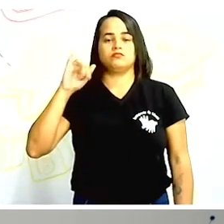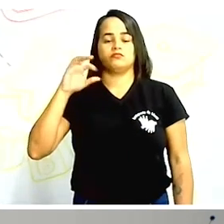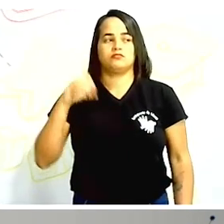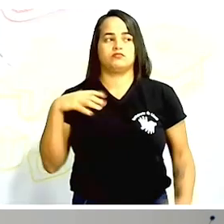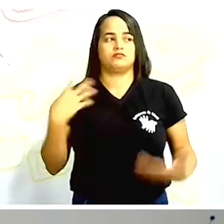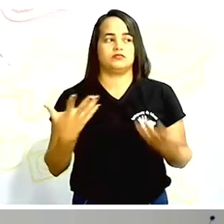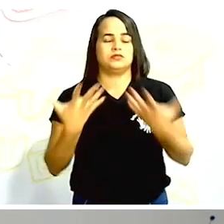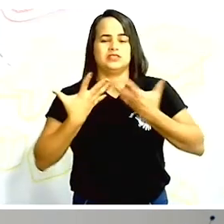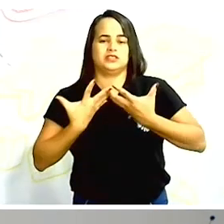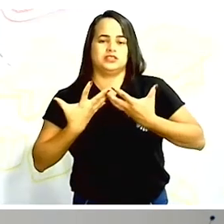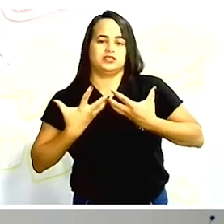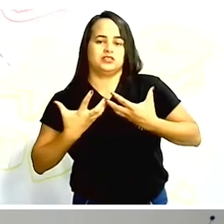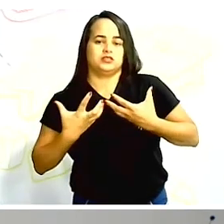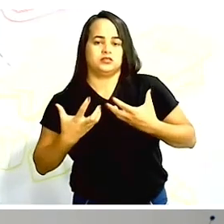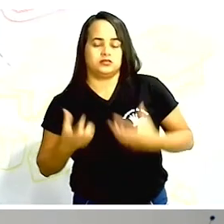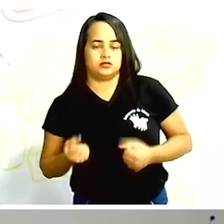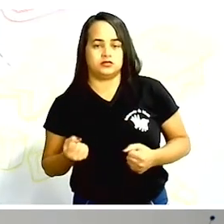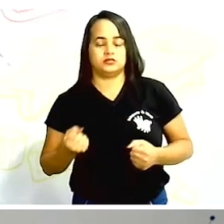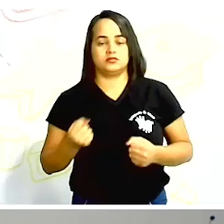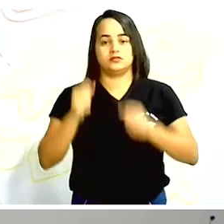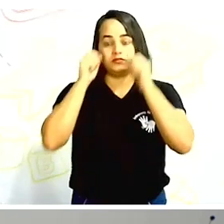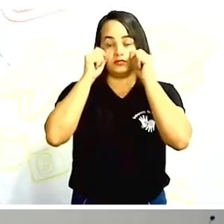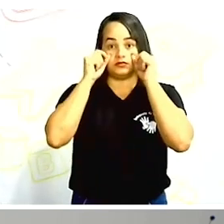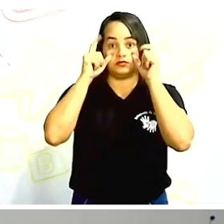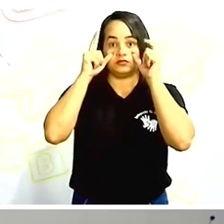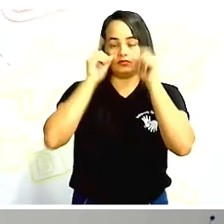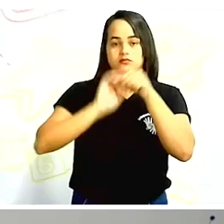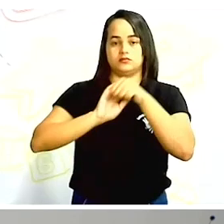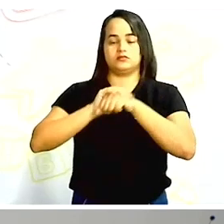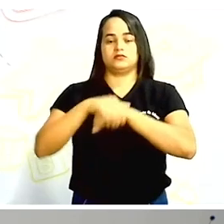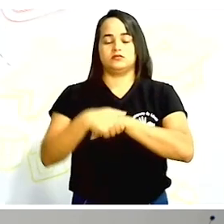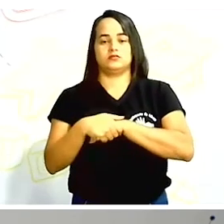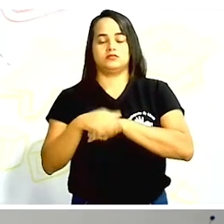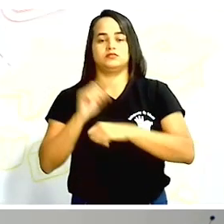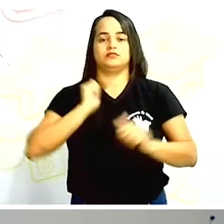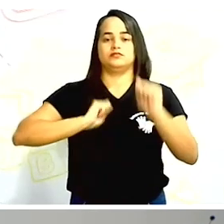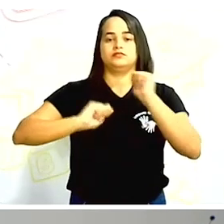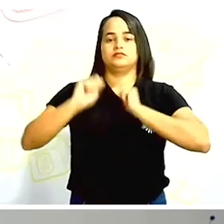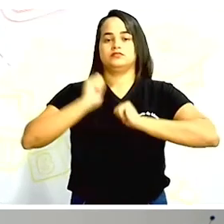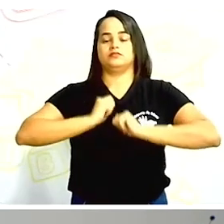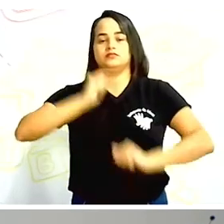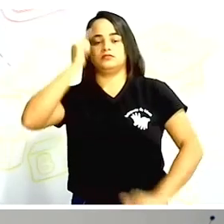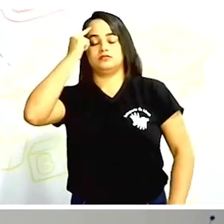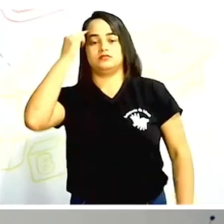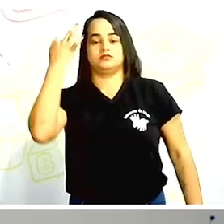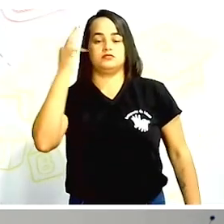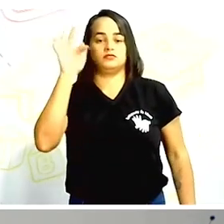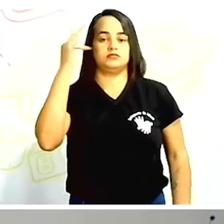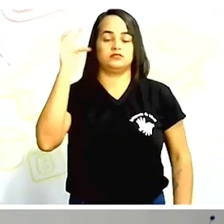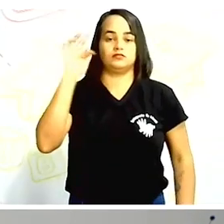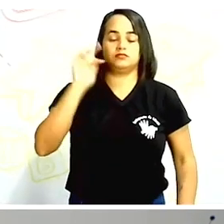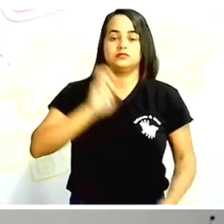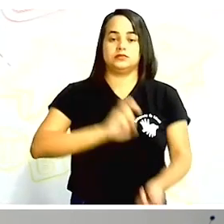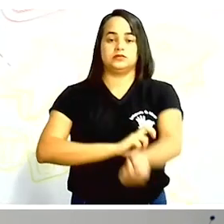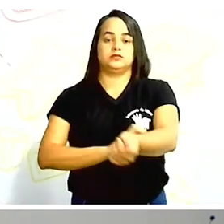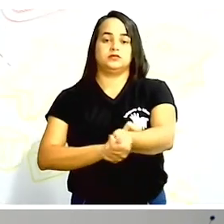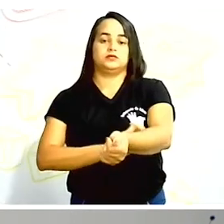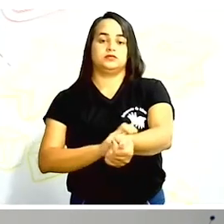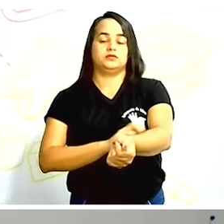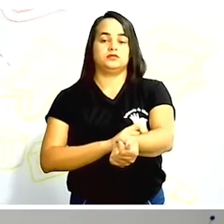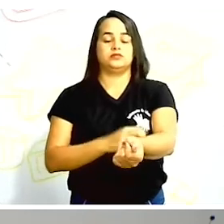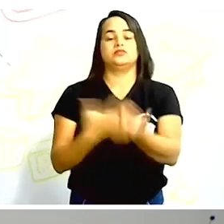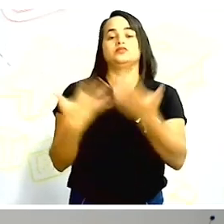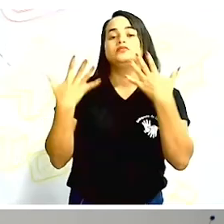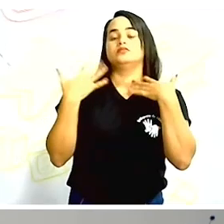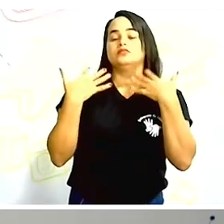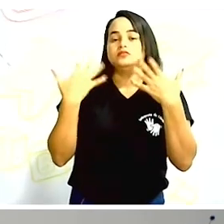Fadiga, insônia, ansiedade, dores de cabeça, irritabilidade, ondas de calor e suor